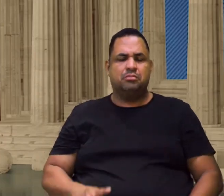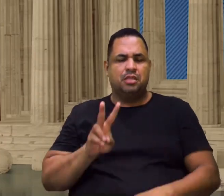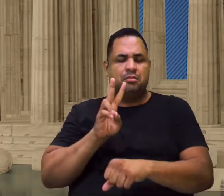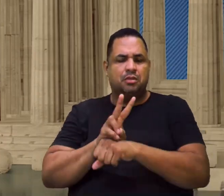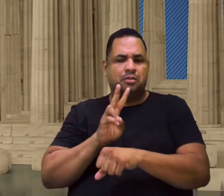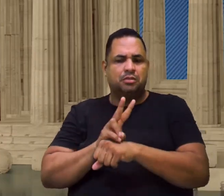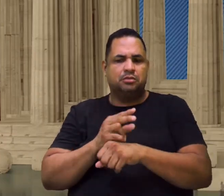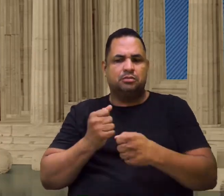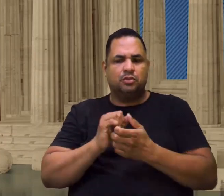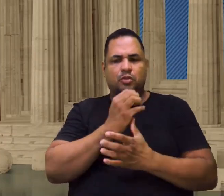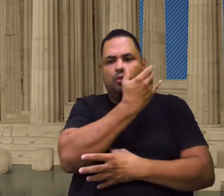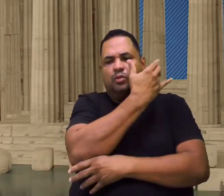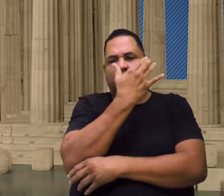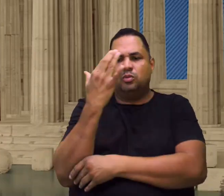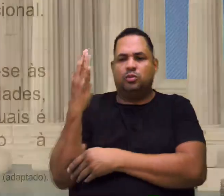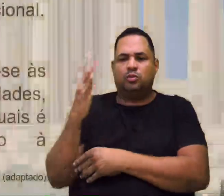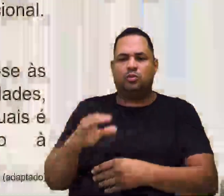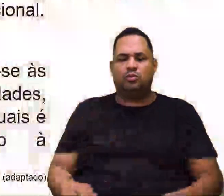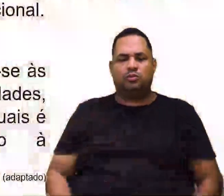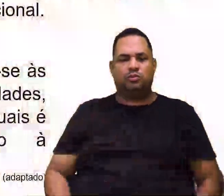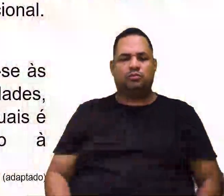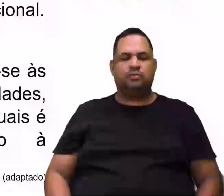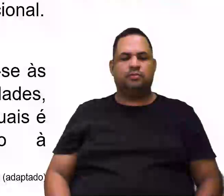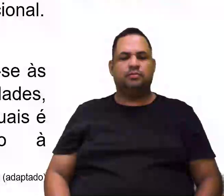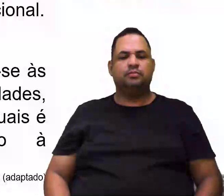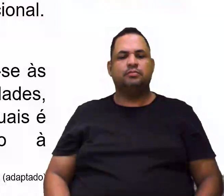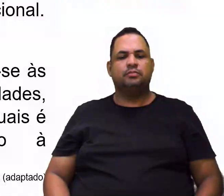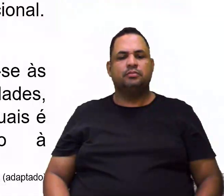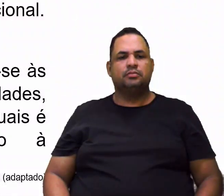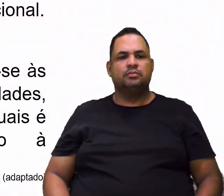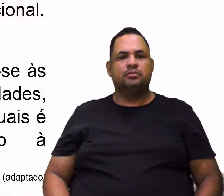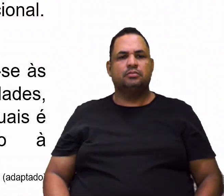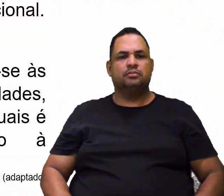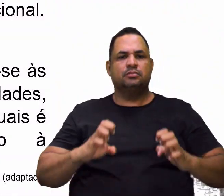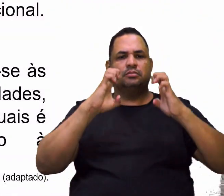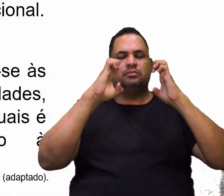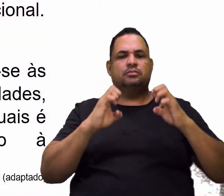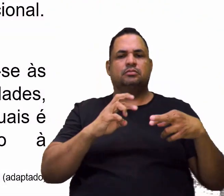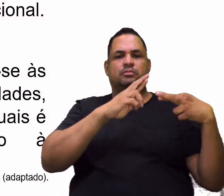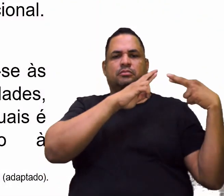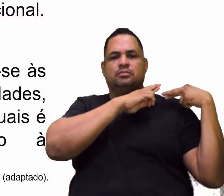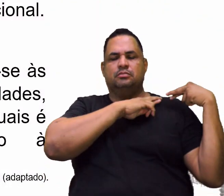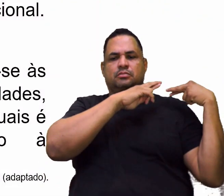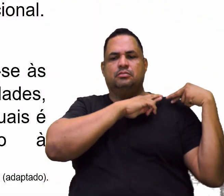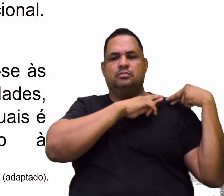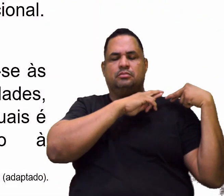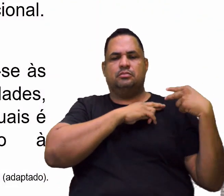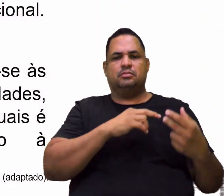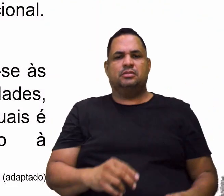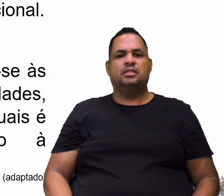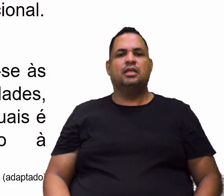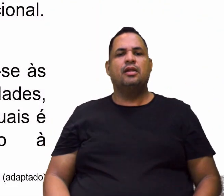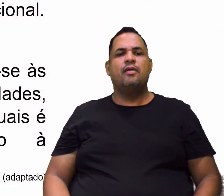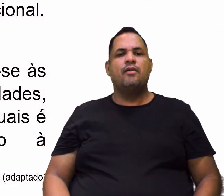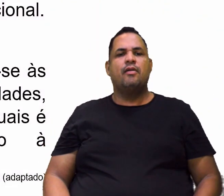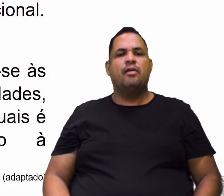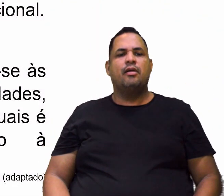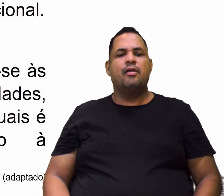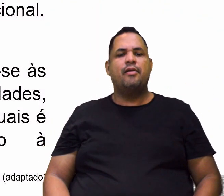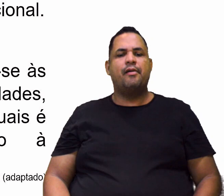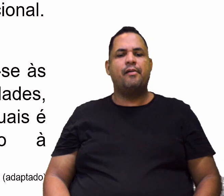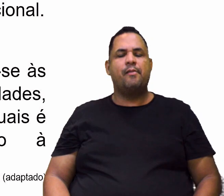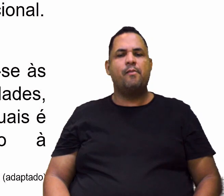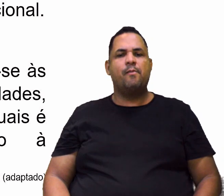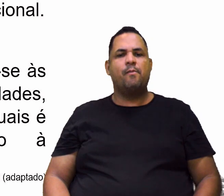meio ambiente, ok? Vamos lá, continuando, olha aí. Ética da responsabilidade, gente. Essa daqui,